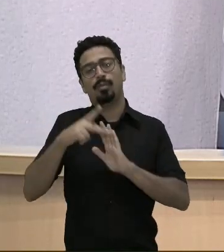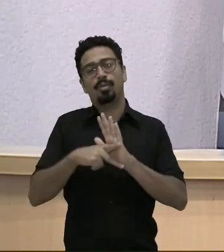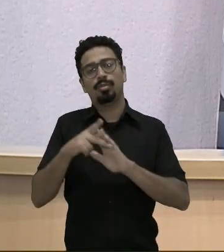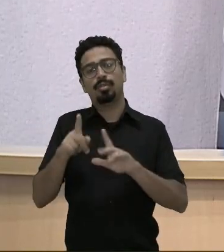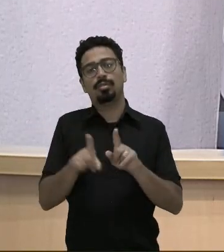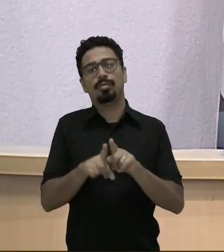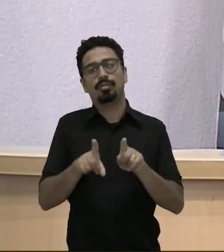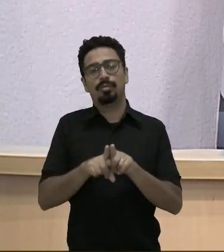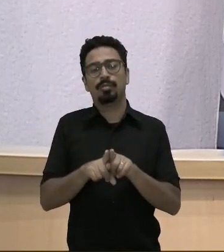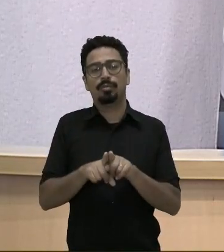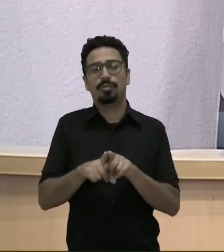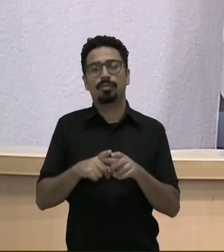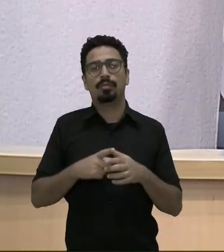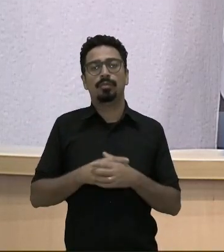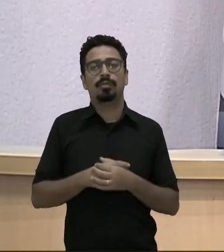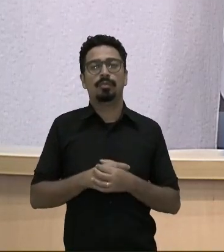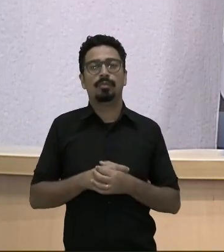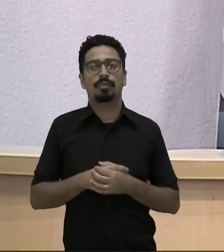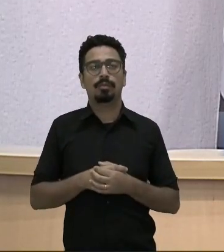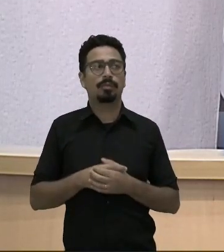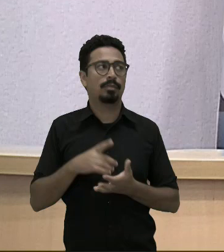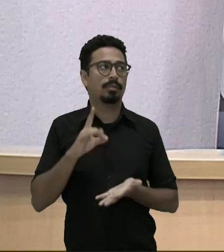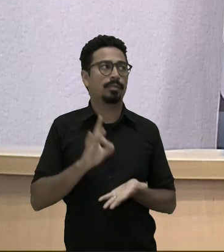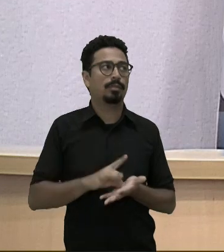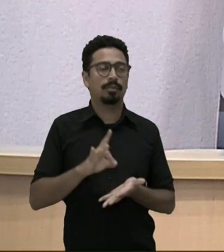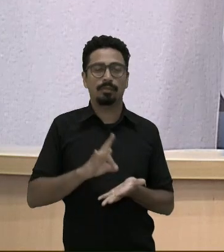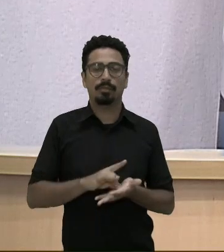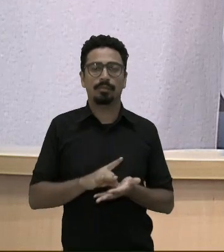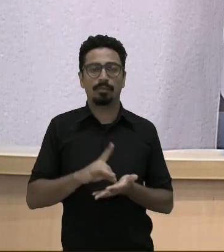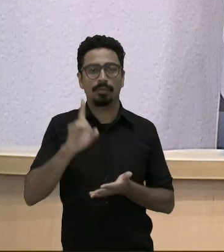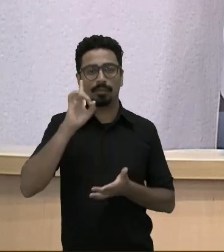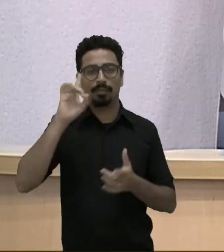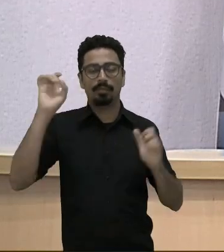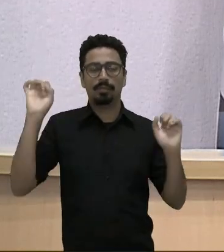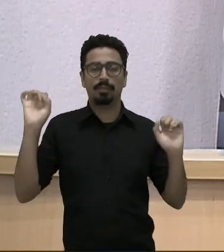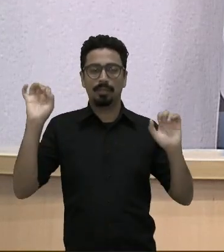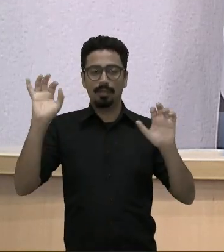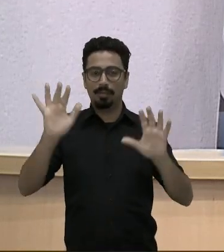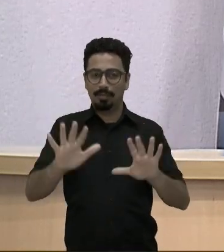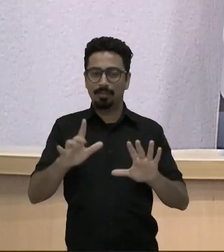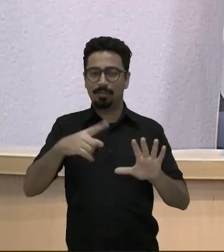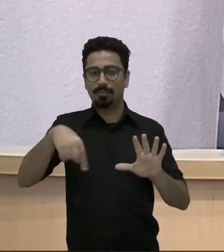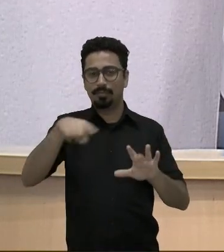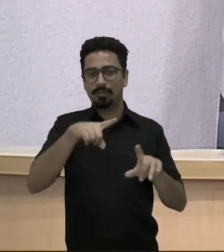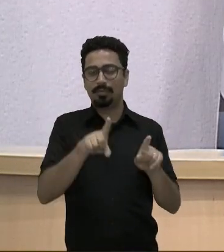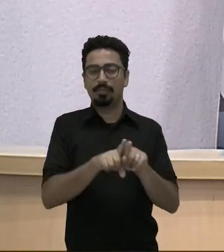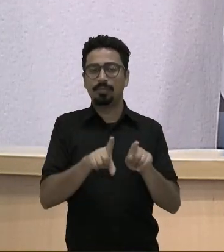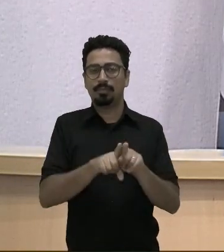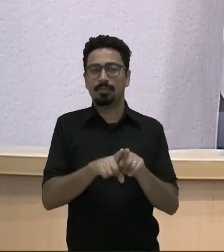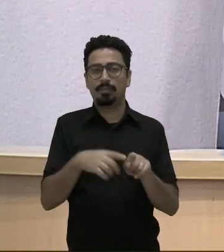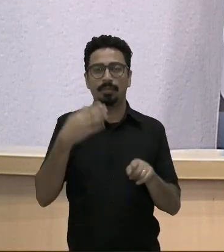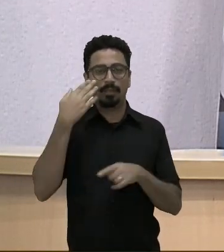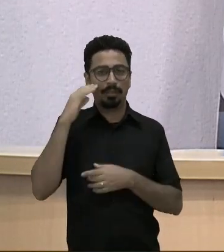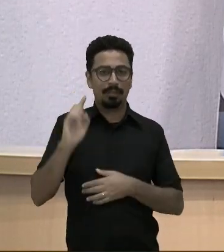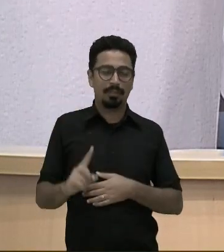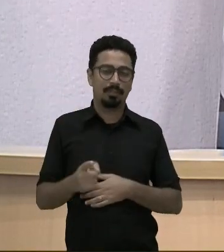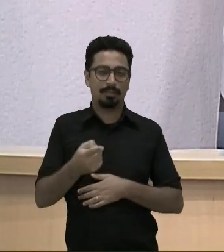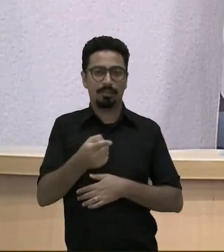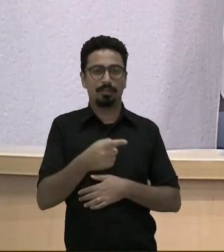E no fundo, pessoal, que Deus ilumine vocês, tá? Para quem não sabe, o